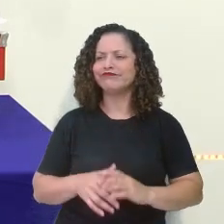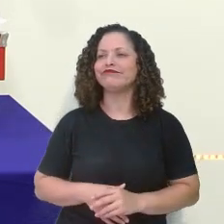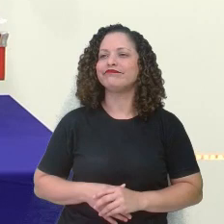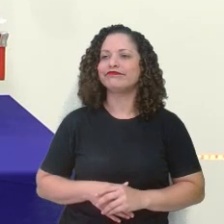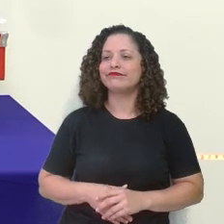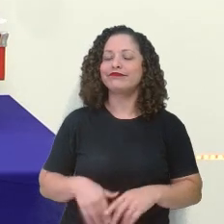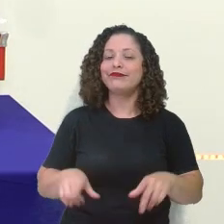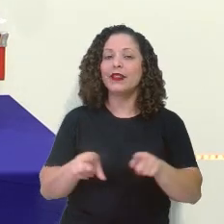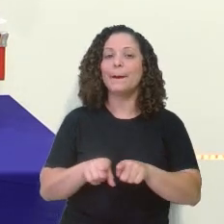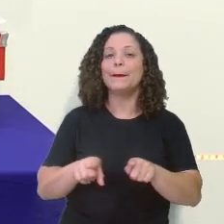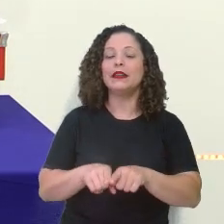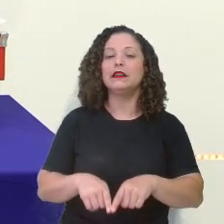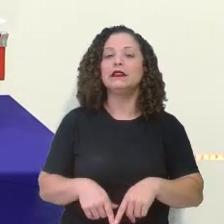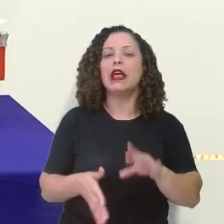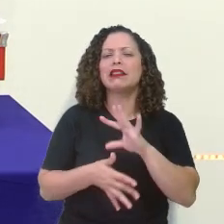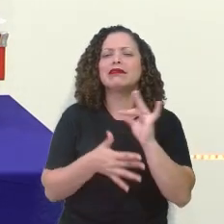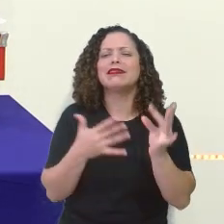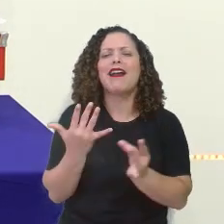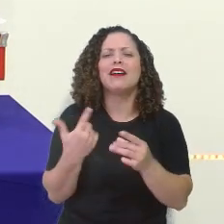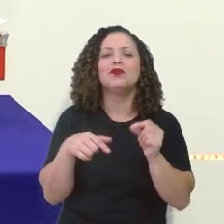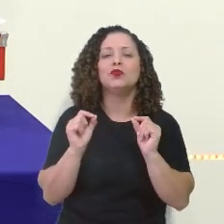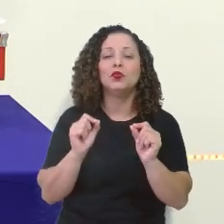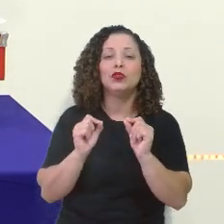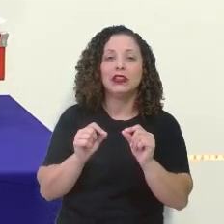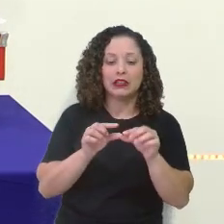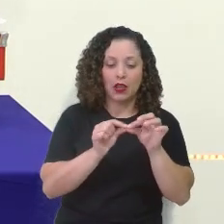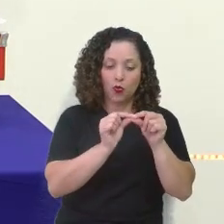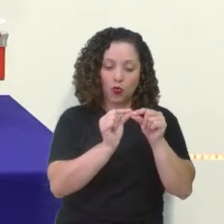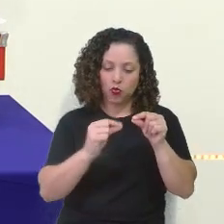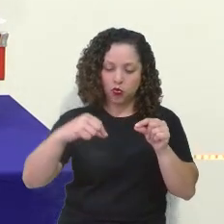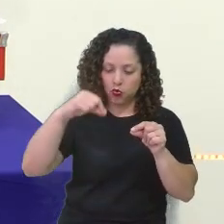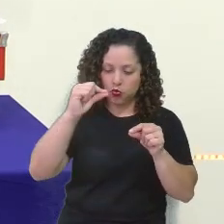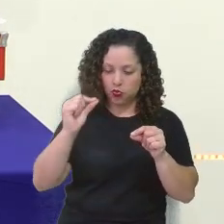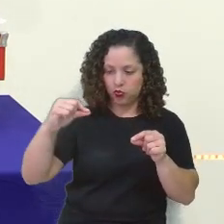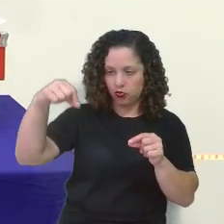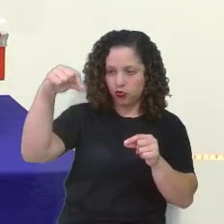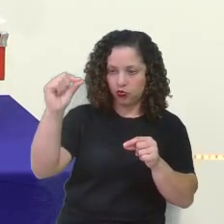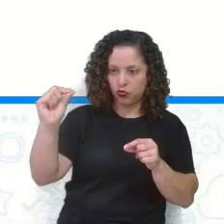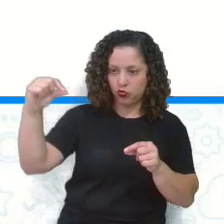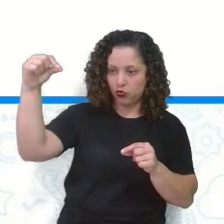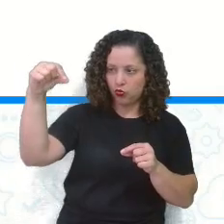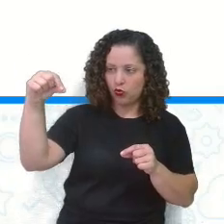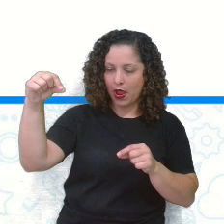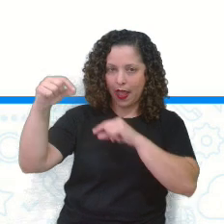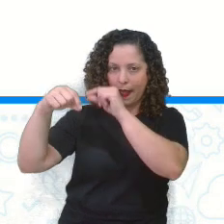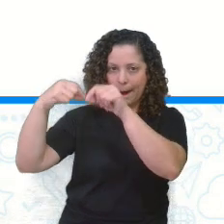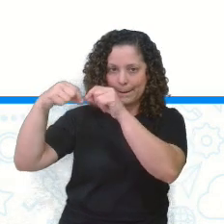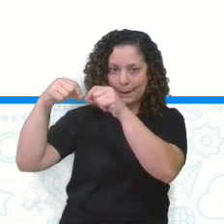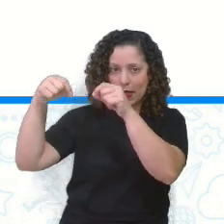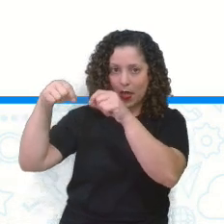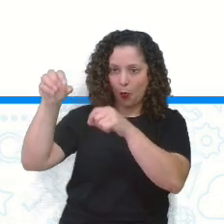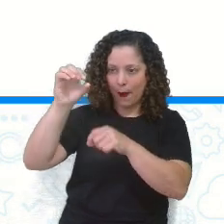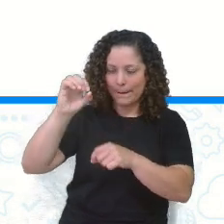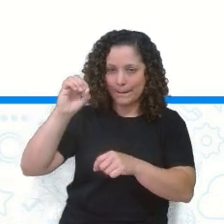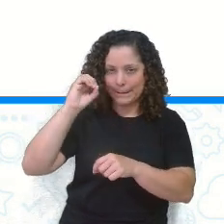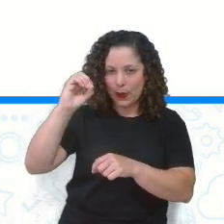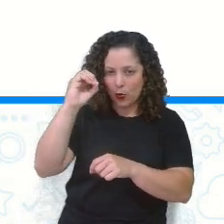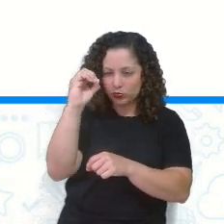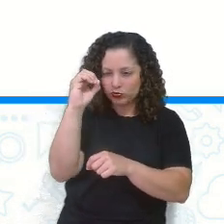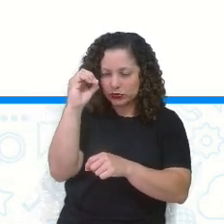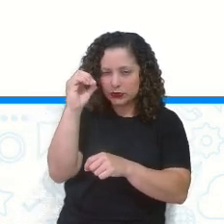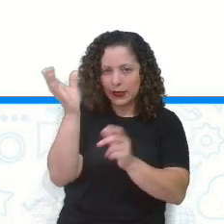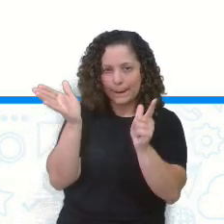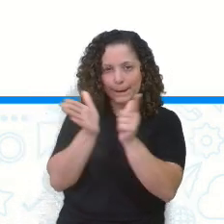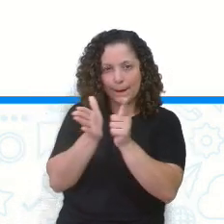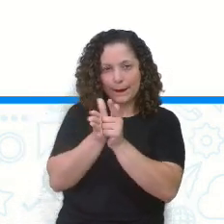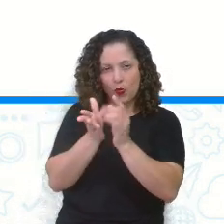detalhe. Na pontinha desse cordão, tá me pedindo aí para amarrar uma bolinha, né? Que pode ser feita com papel.